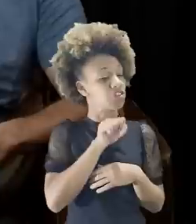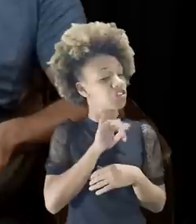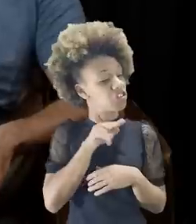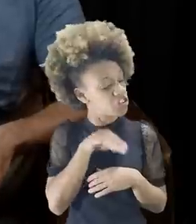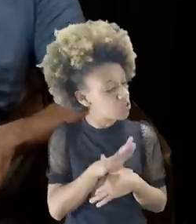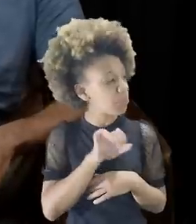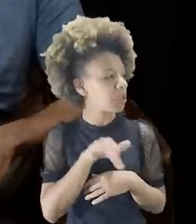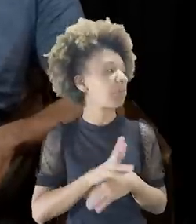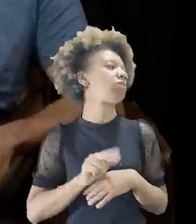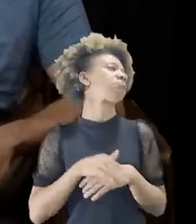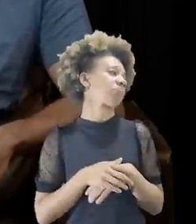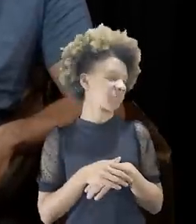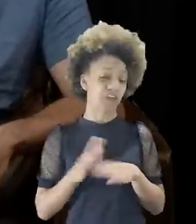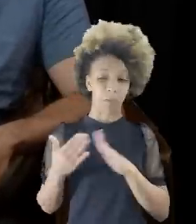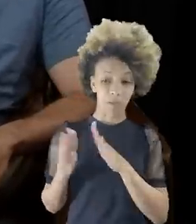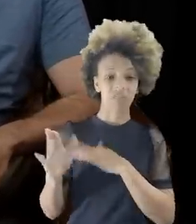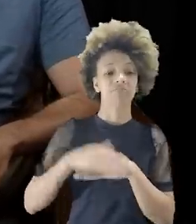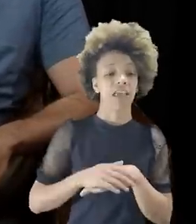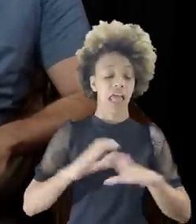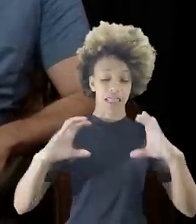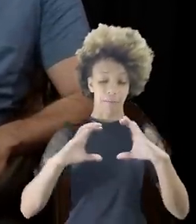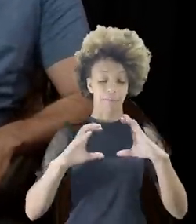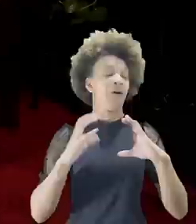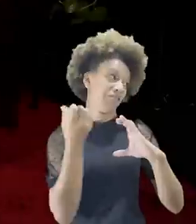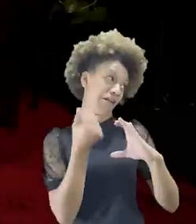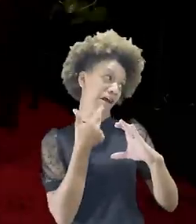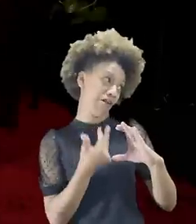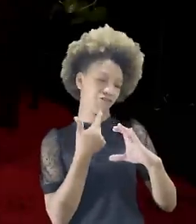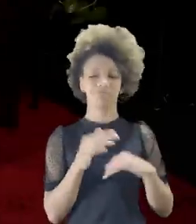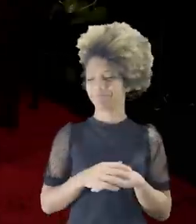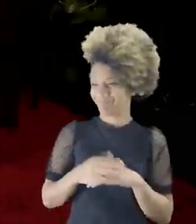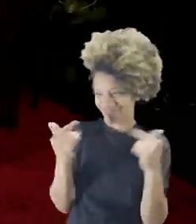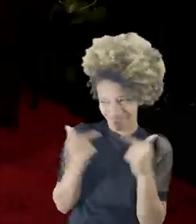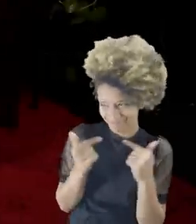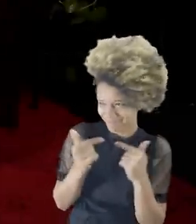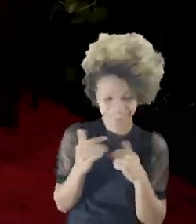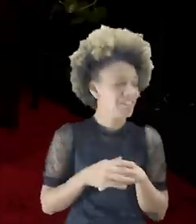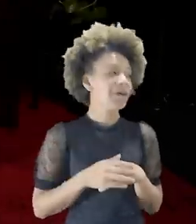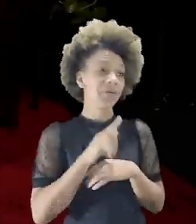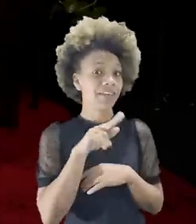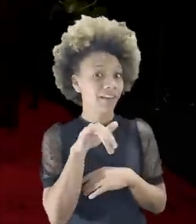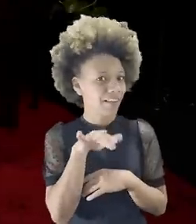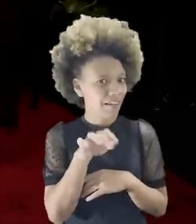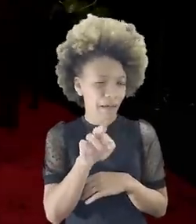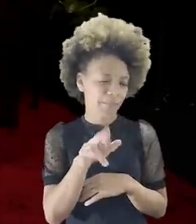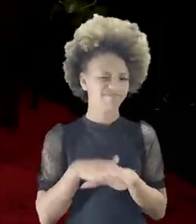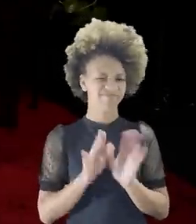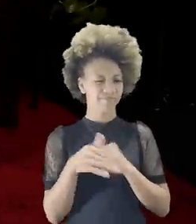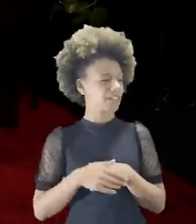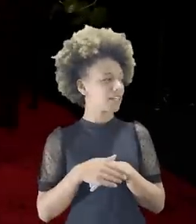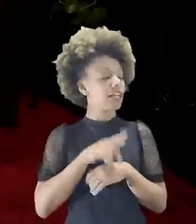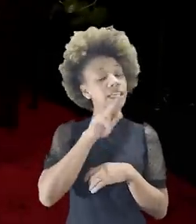da Periferia da bola laranja pô Guilherme não vou nem falar Guilherme